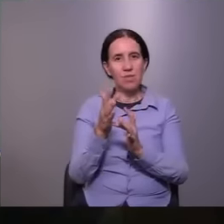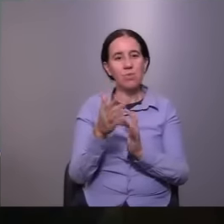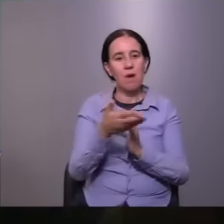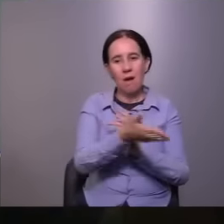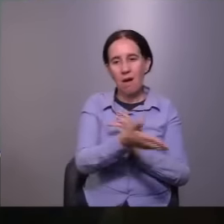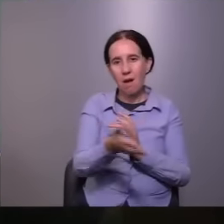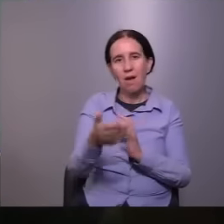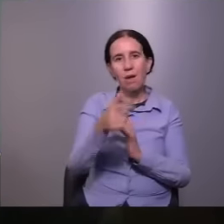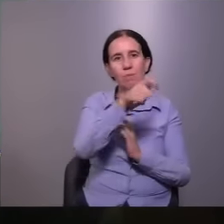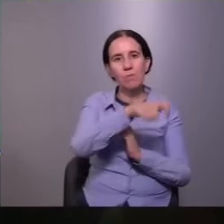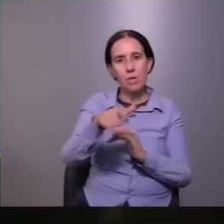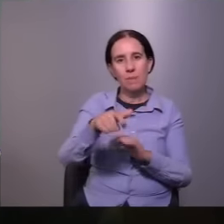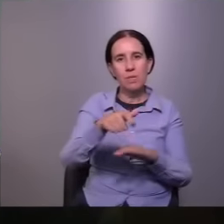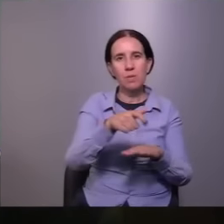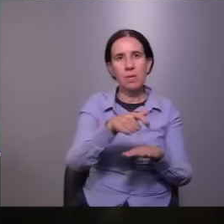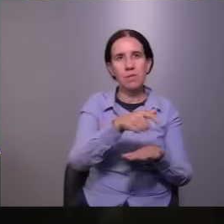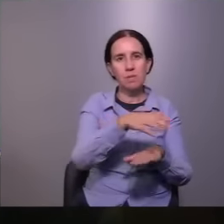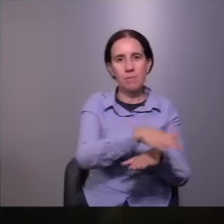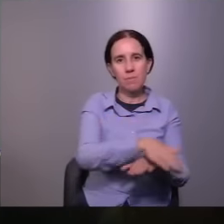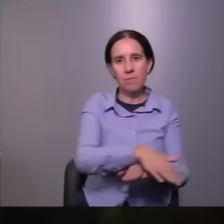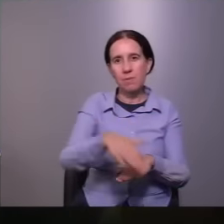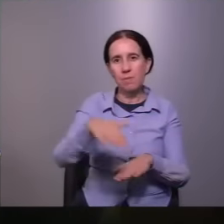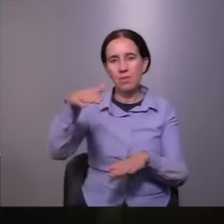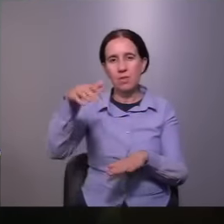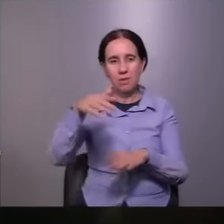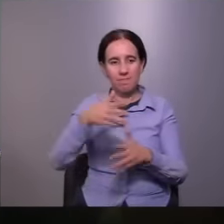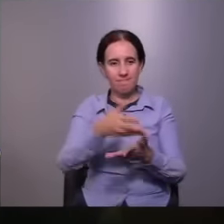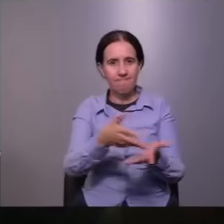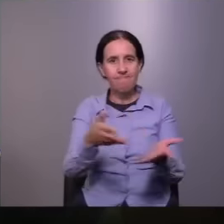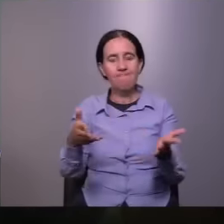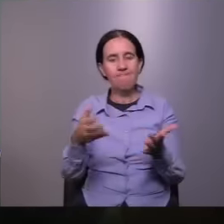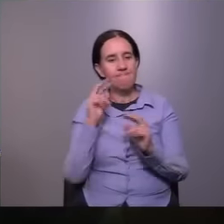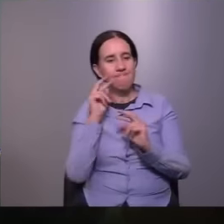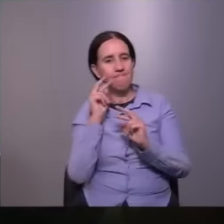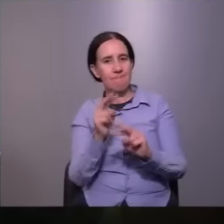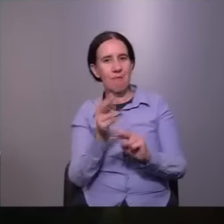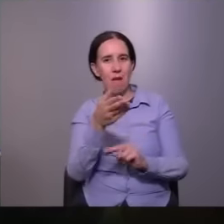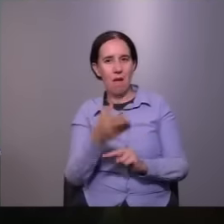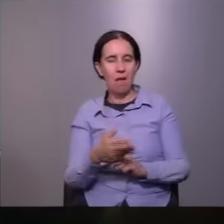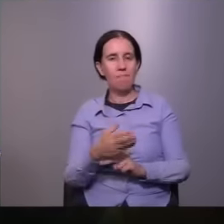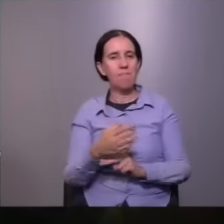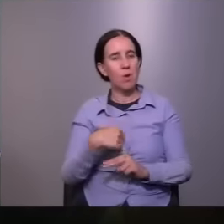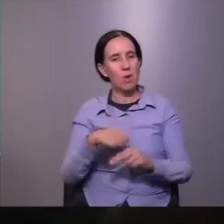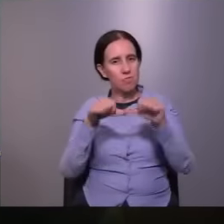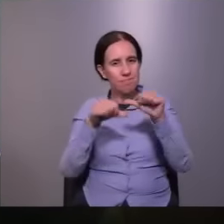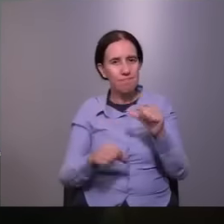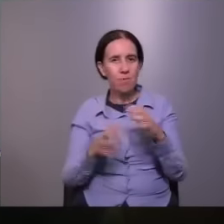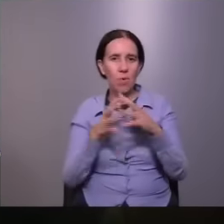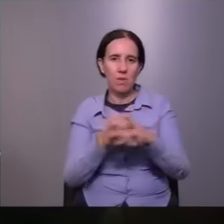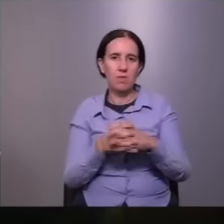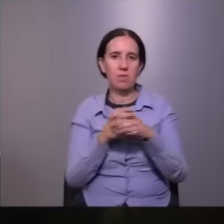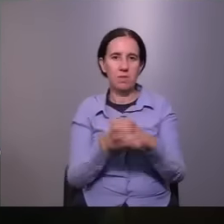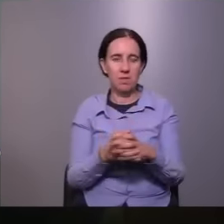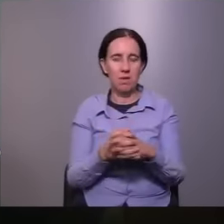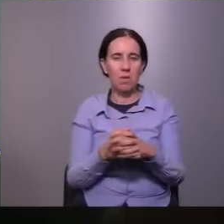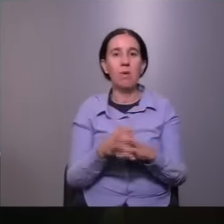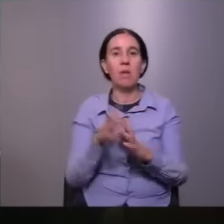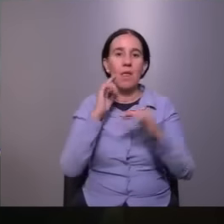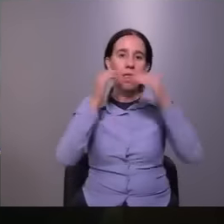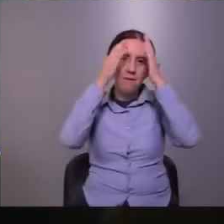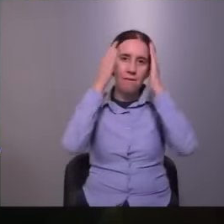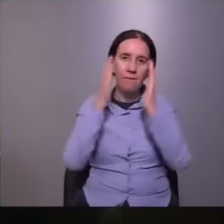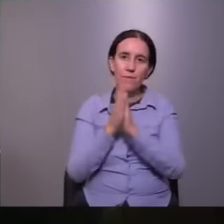Irmãs e irmãos caríssimos, chamados a reconhecer Cristo nos pequenos e nos últimos, dirijamos ao Pai do Céu a